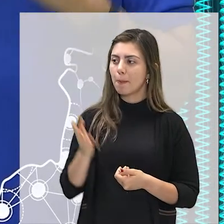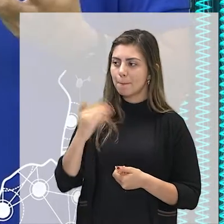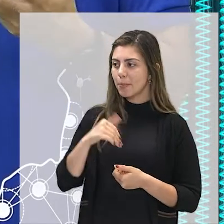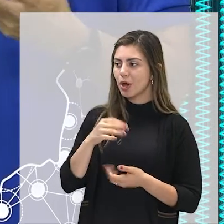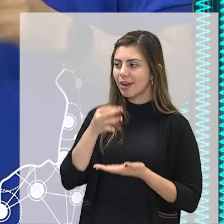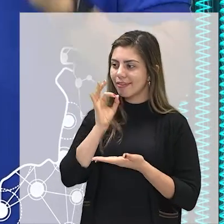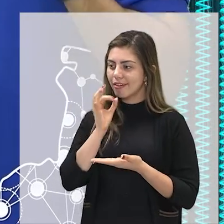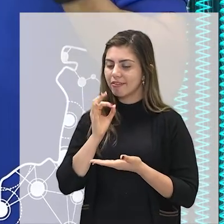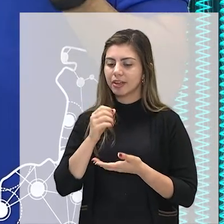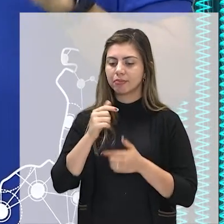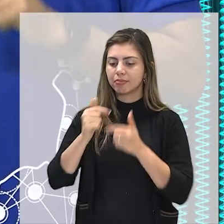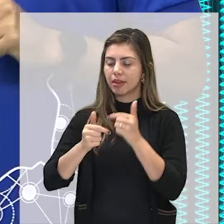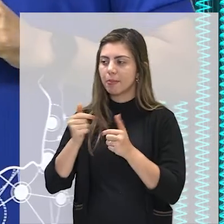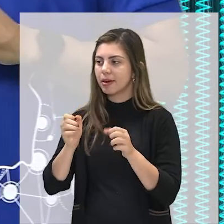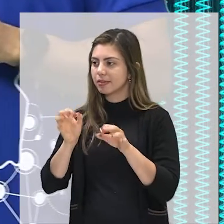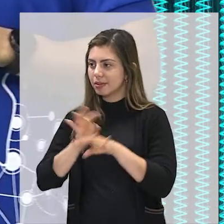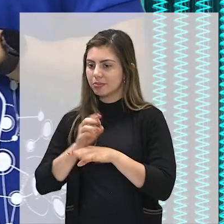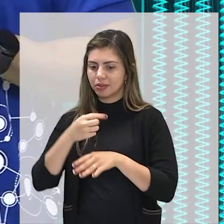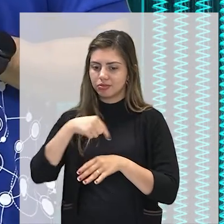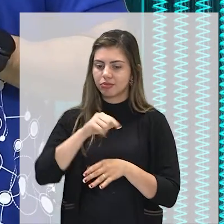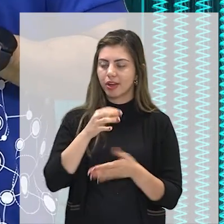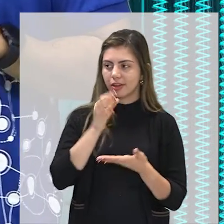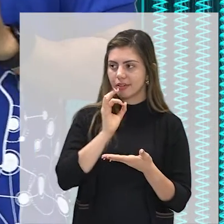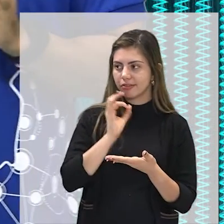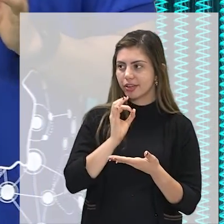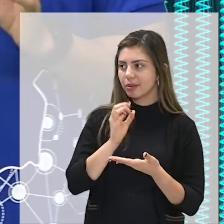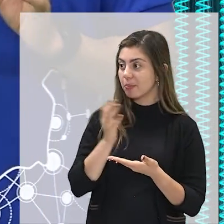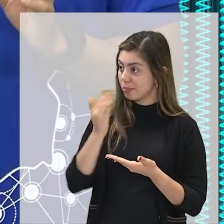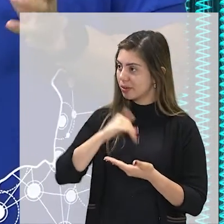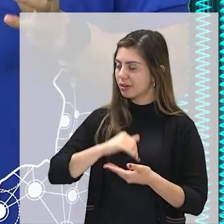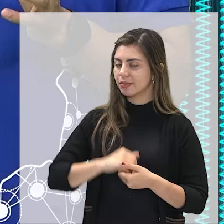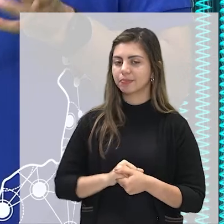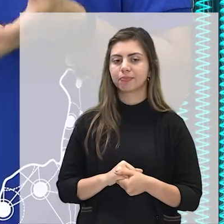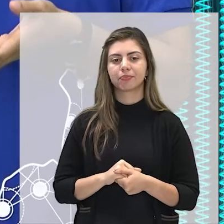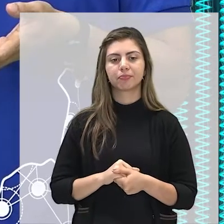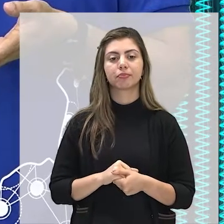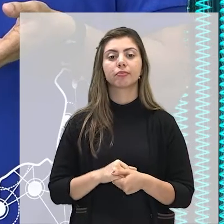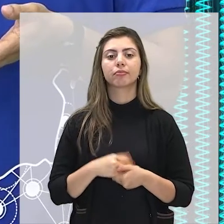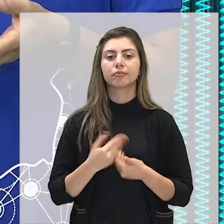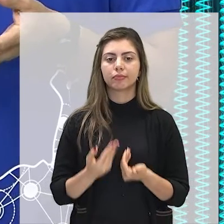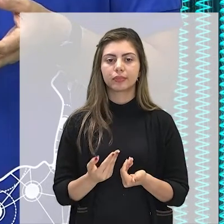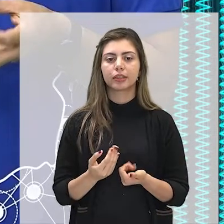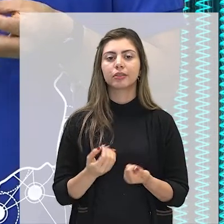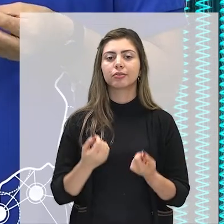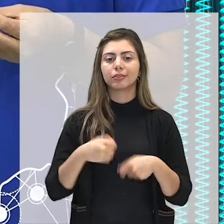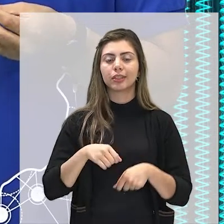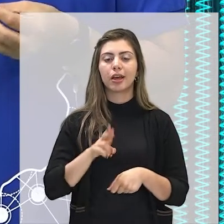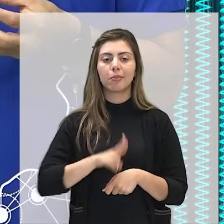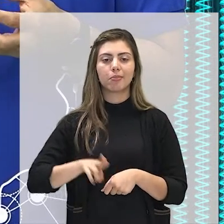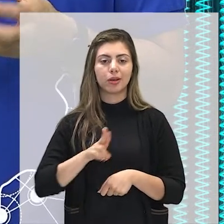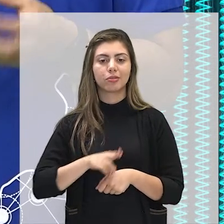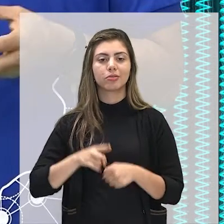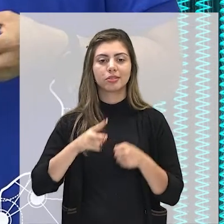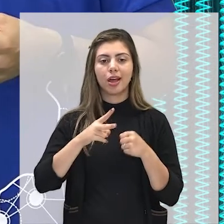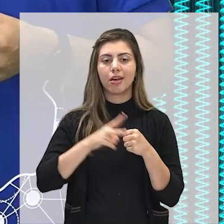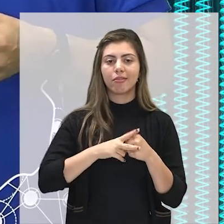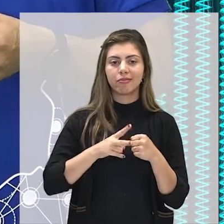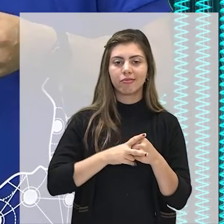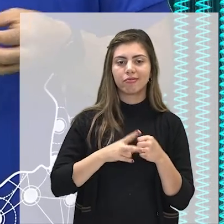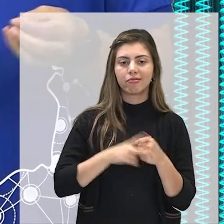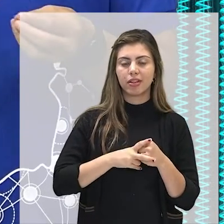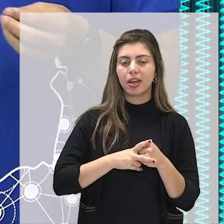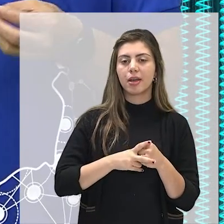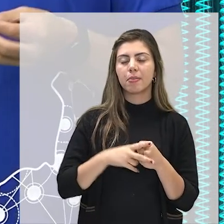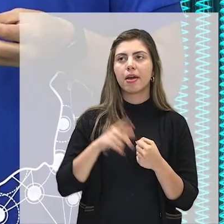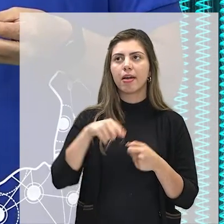trabalho. É uma sugestão. Uma informação importante, grab também é um verbo e ele pode ser utilizado como verbo no sentido de aproveitar